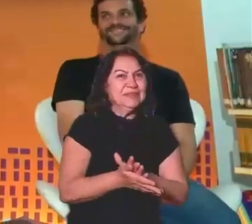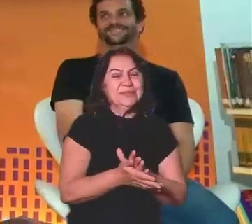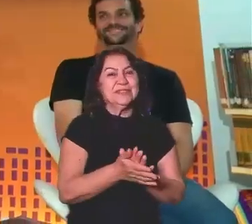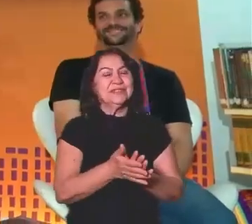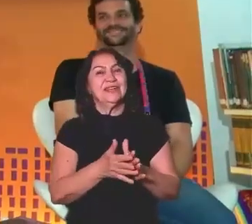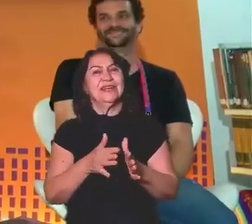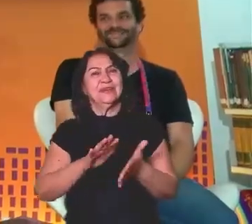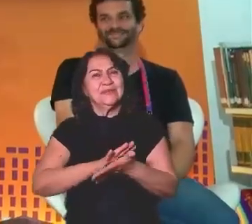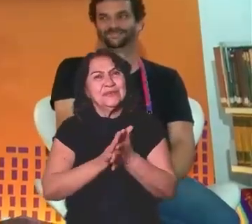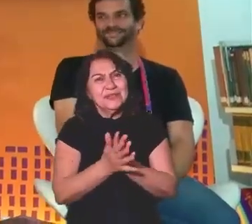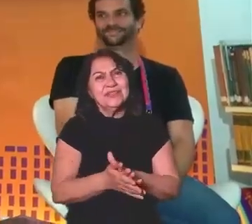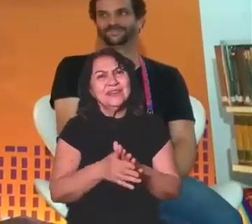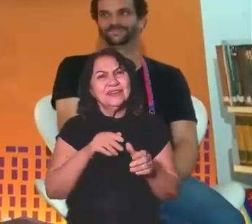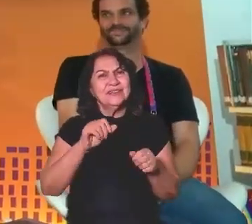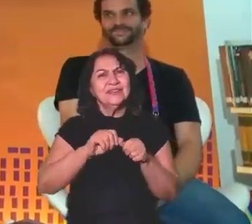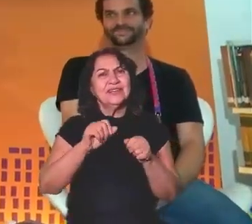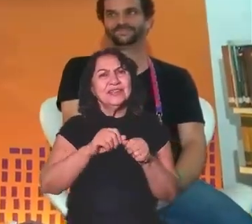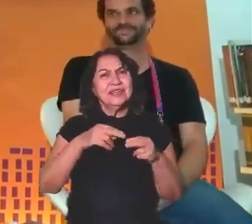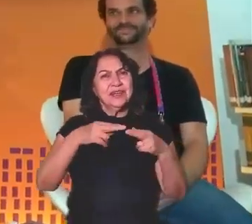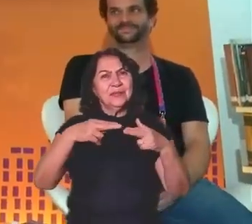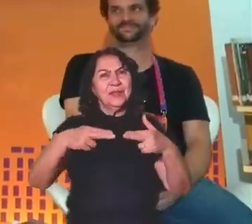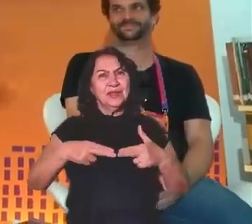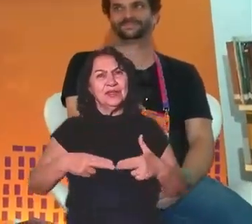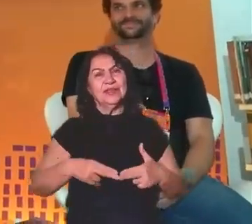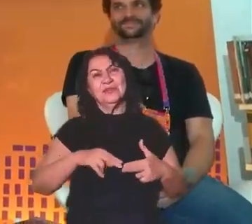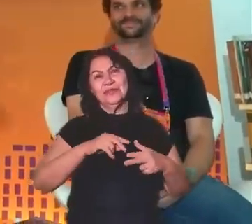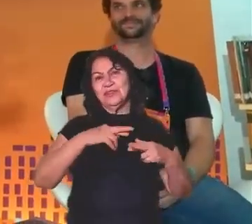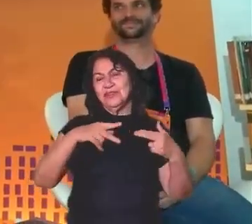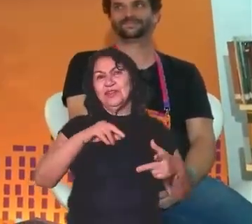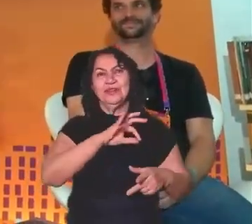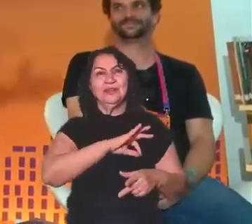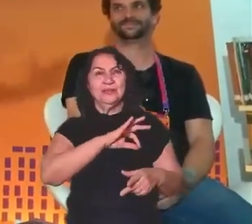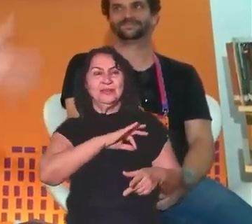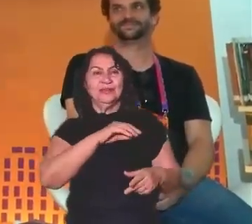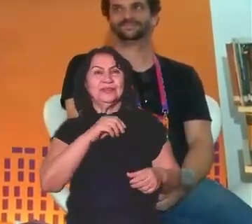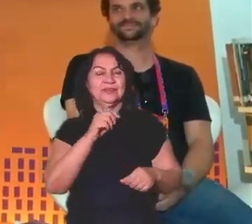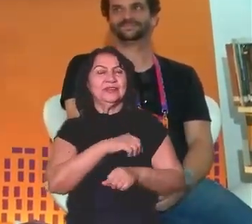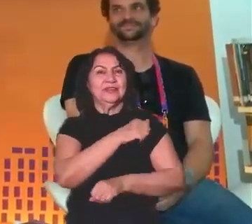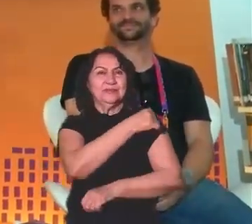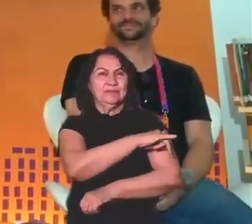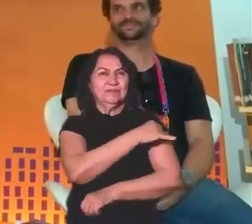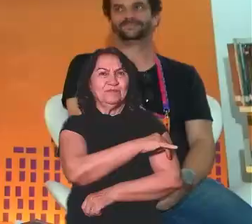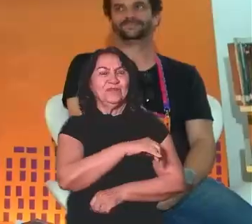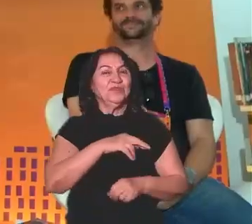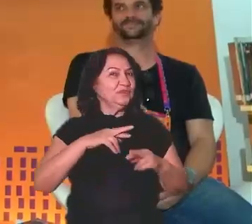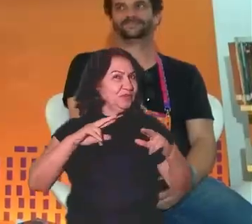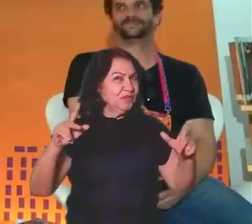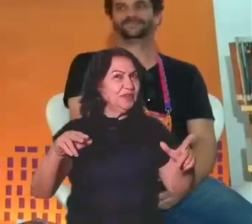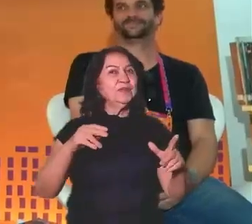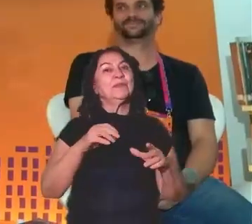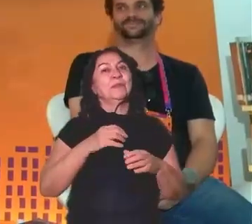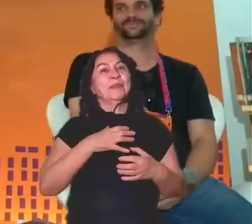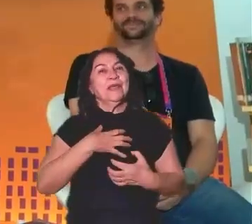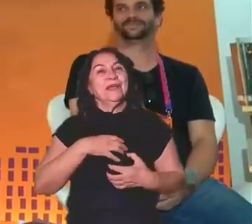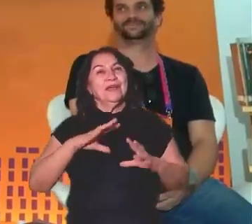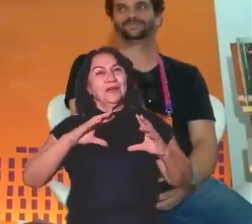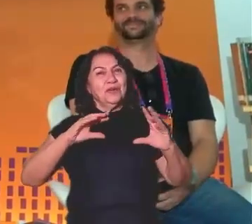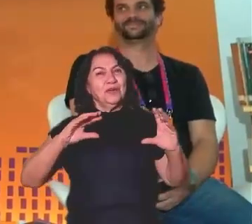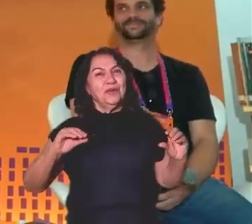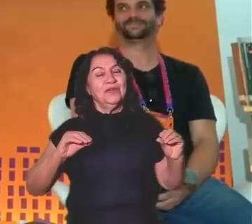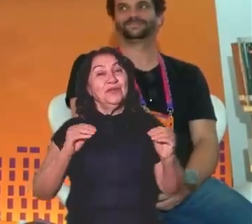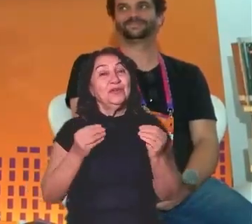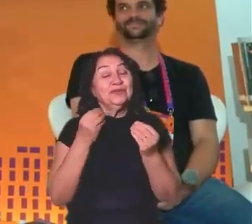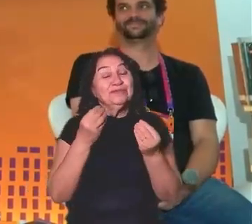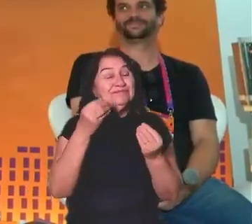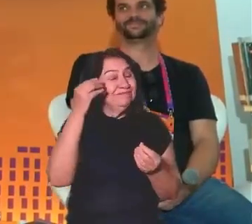covil. Massacre eu posso fazer com a minha rima, diferente dos polícia que fizeram aquela no Rio, tentando trazer um pouco de conforto. Será o que vocês